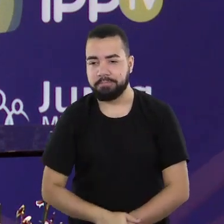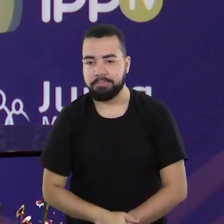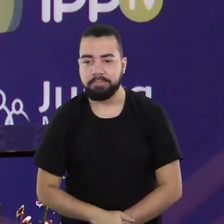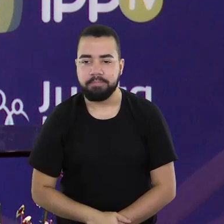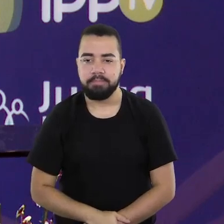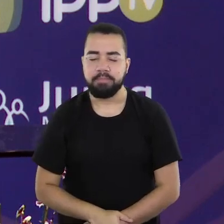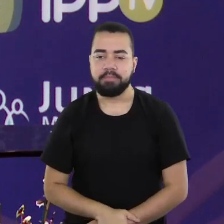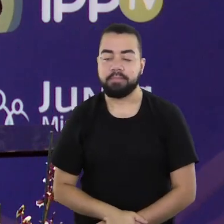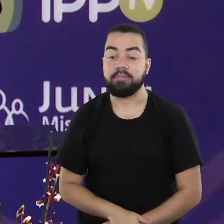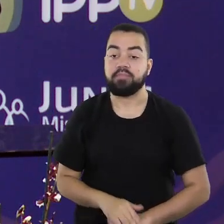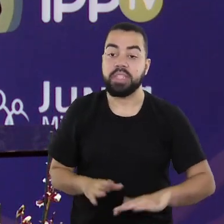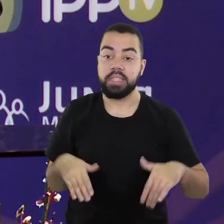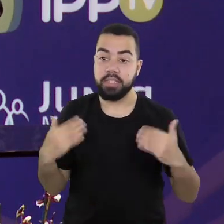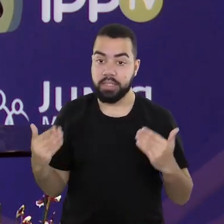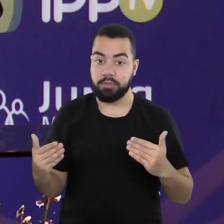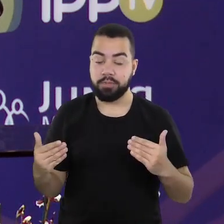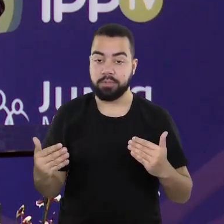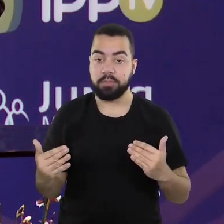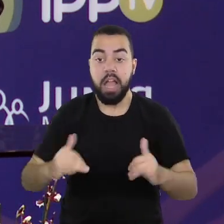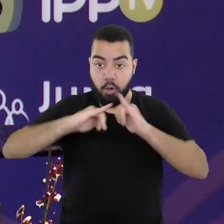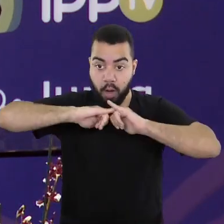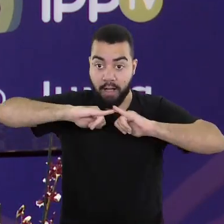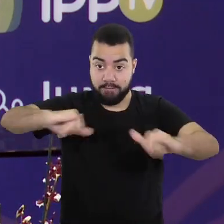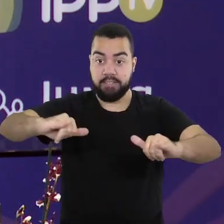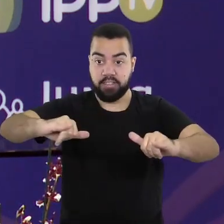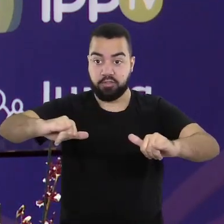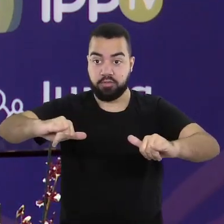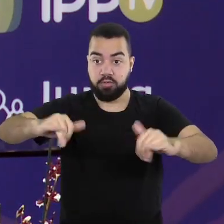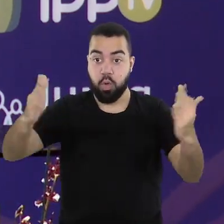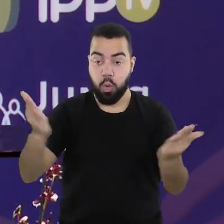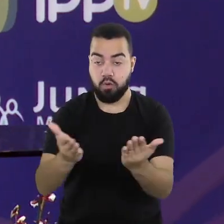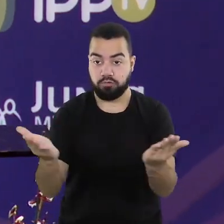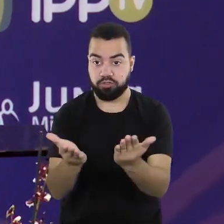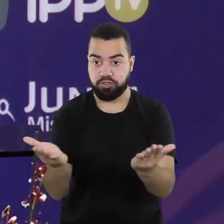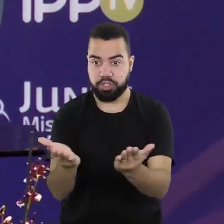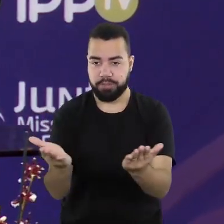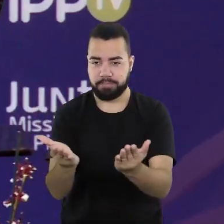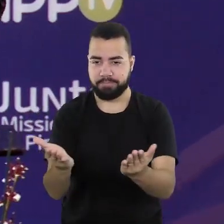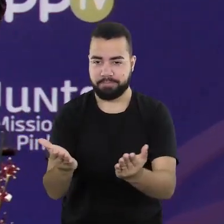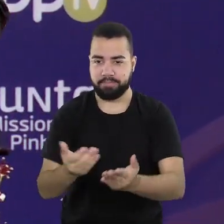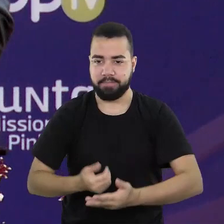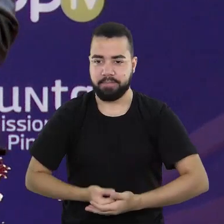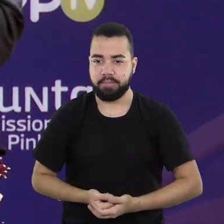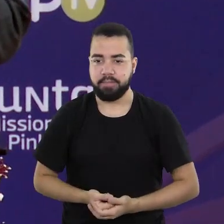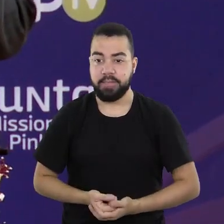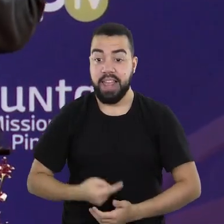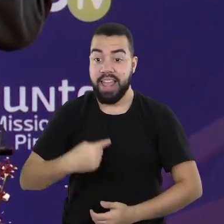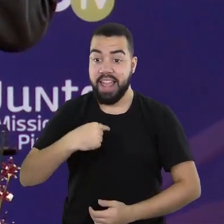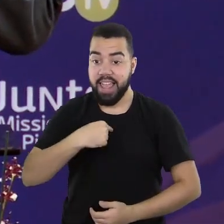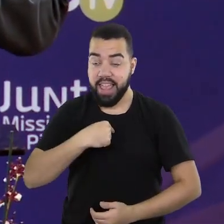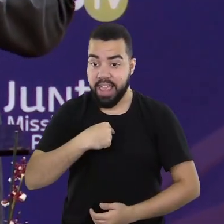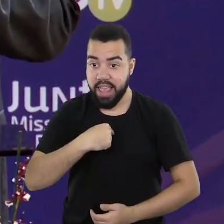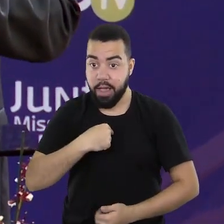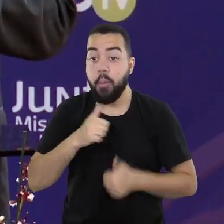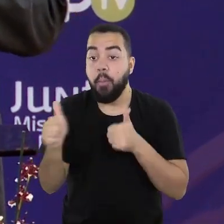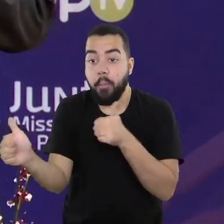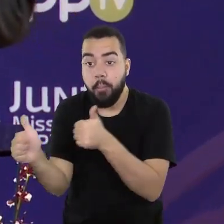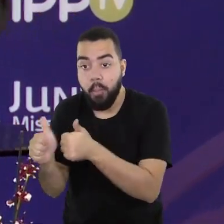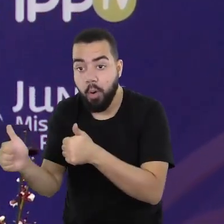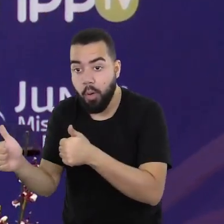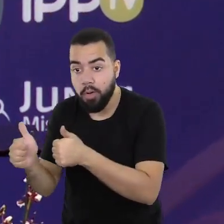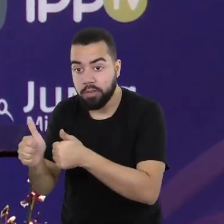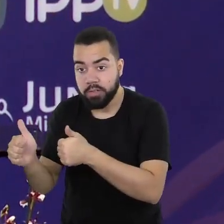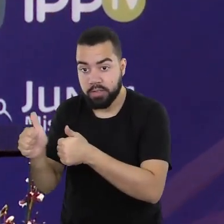Então a mensagem que eu quero deixar para você nesta manhã é a seguinte: eu sou o